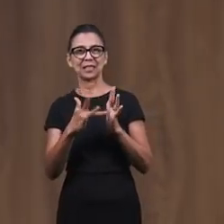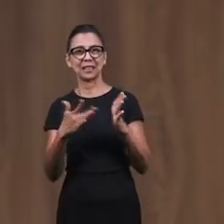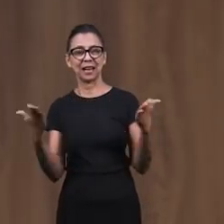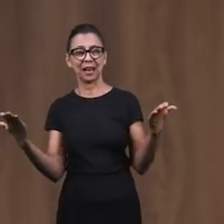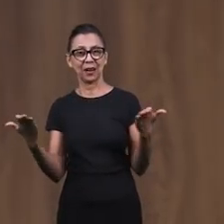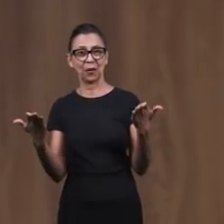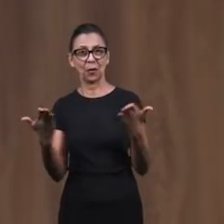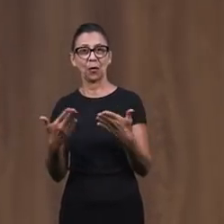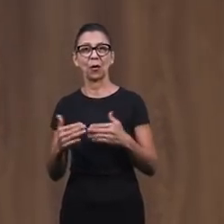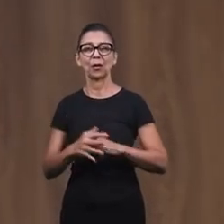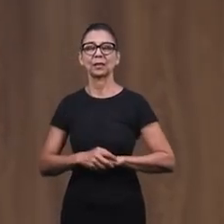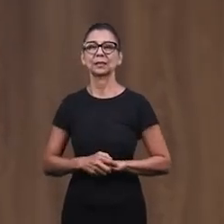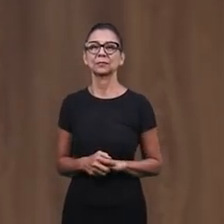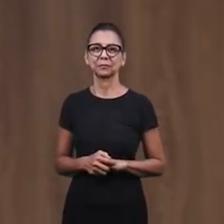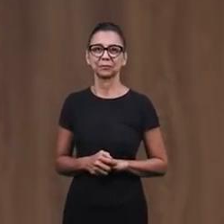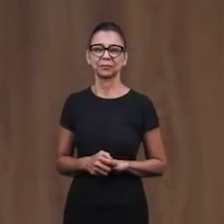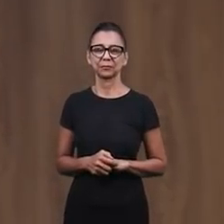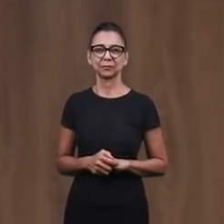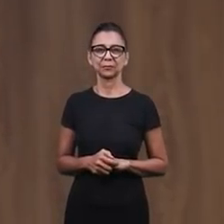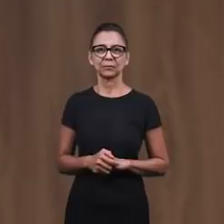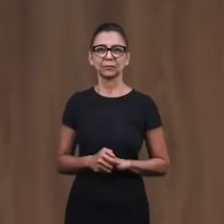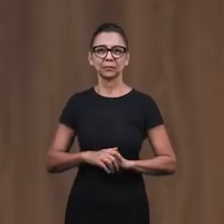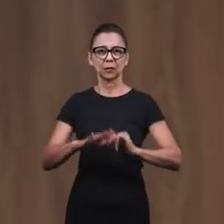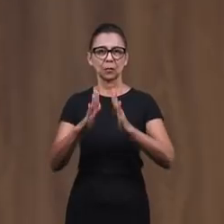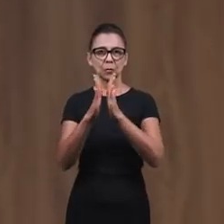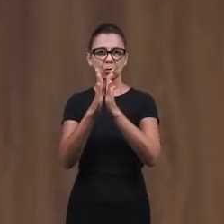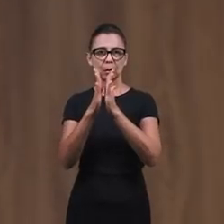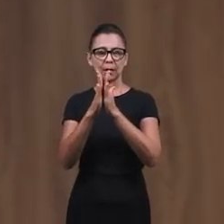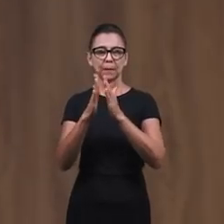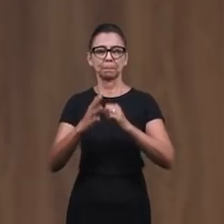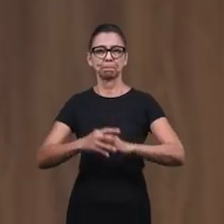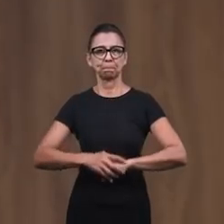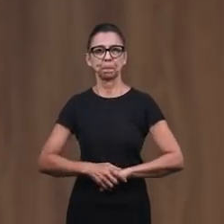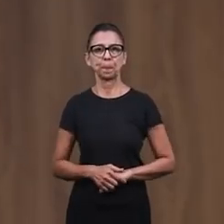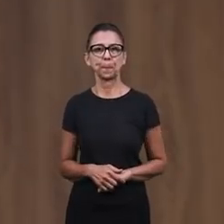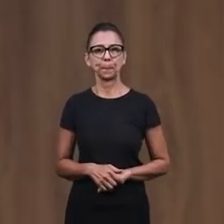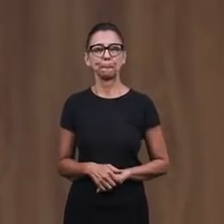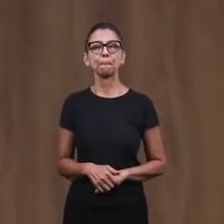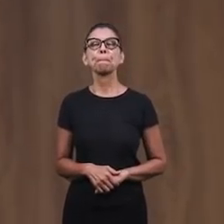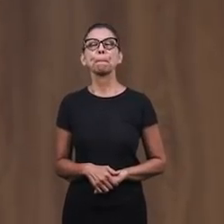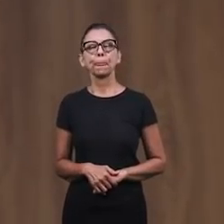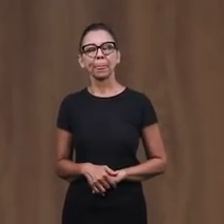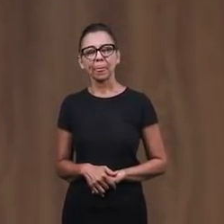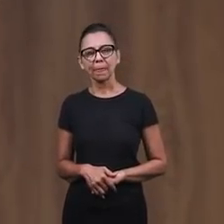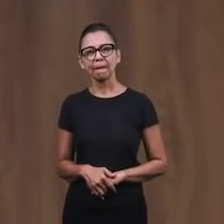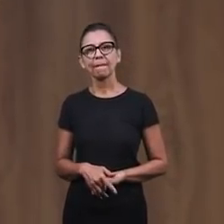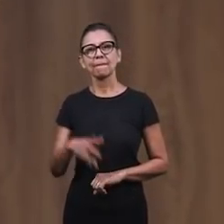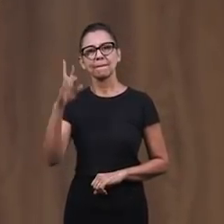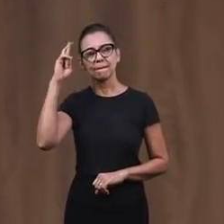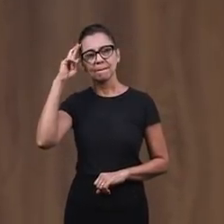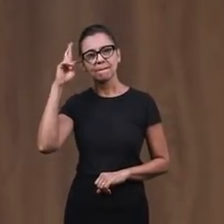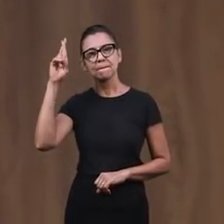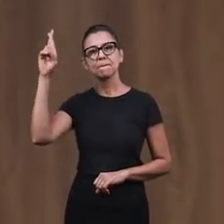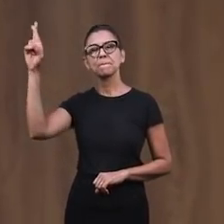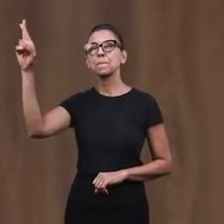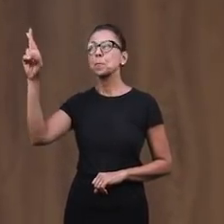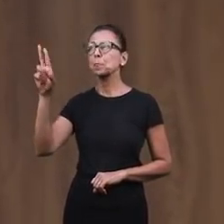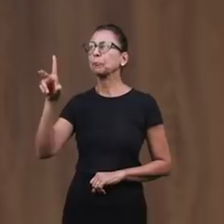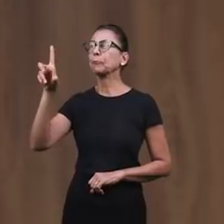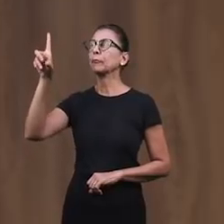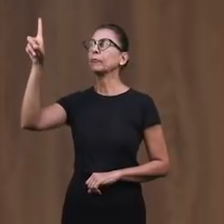Glória a Jesus! Nós vamos ser fiéis até o fim. Vamos encerrar a nossa aula agora orando ao